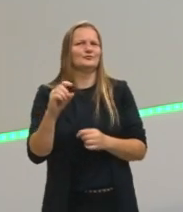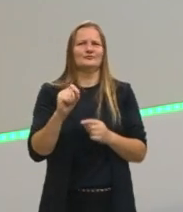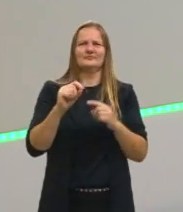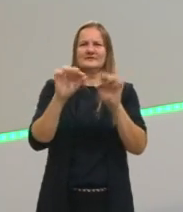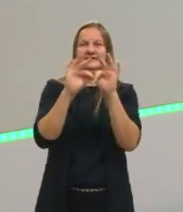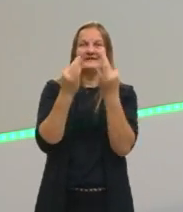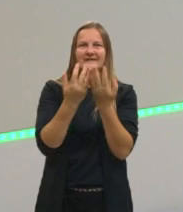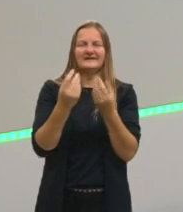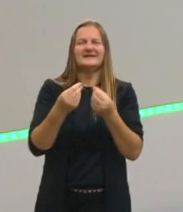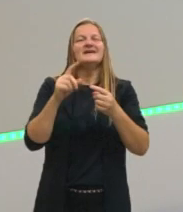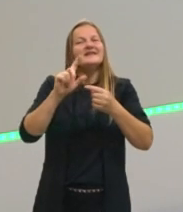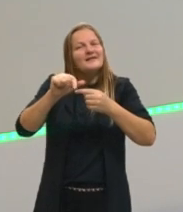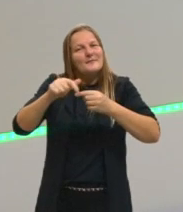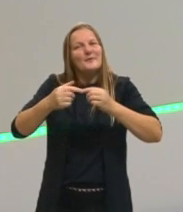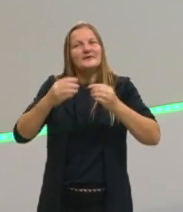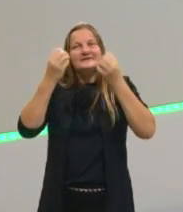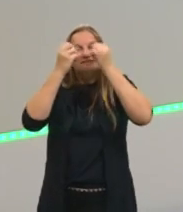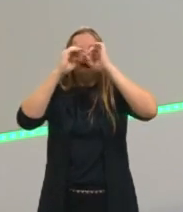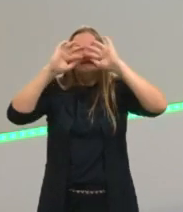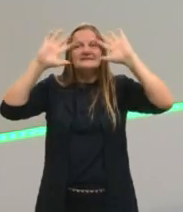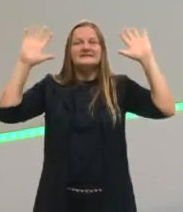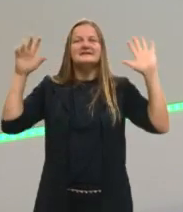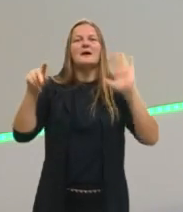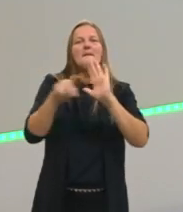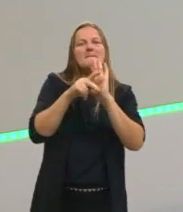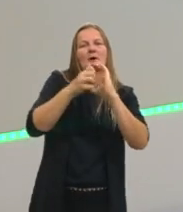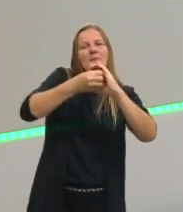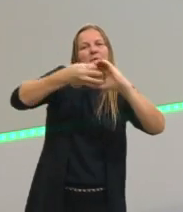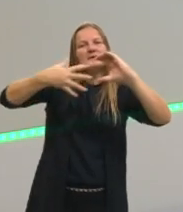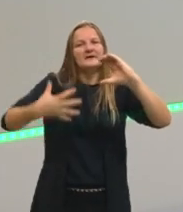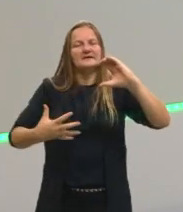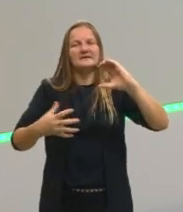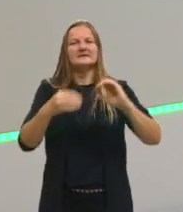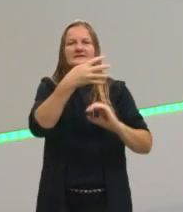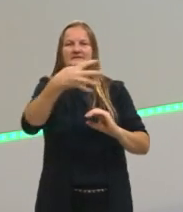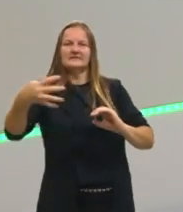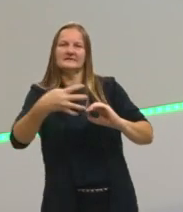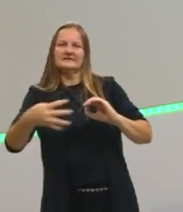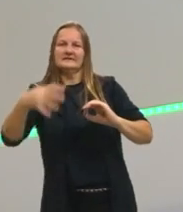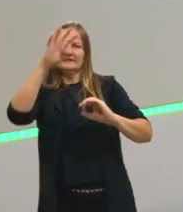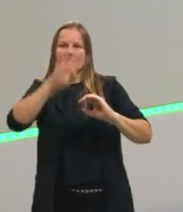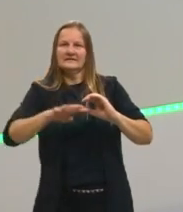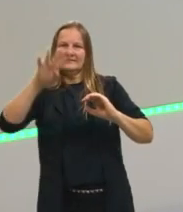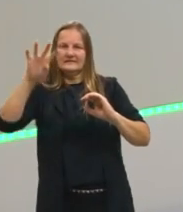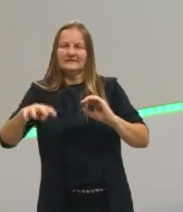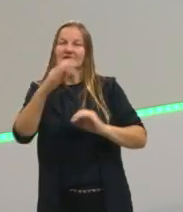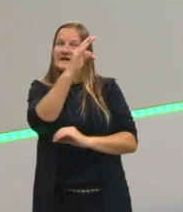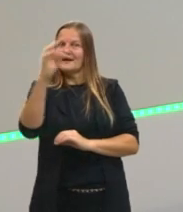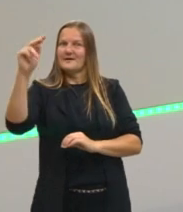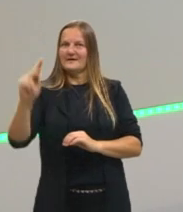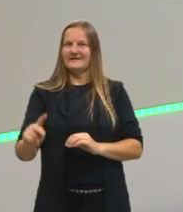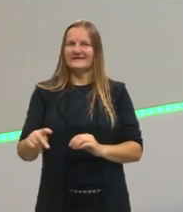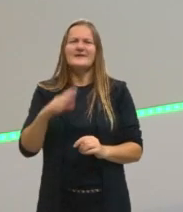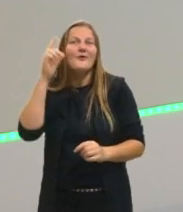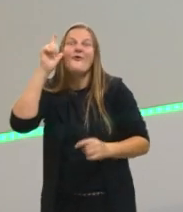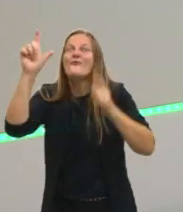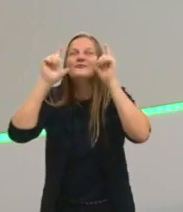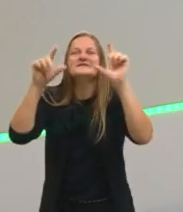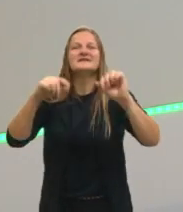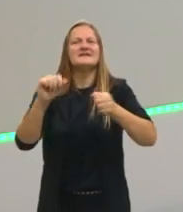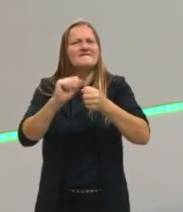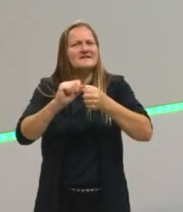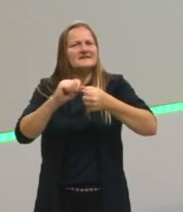organizados para a partir daí a gente entender as propriedades periódicas que são as propriedades que também trazem na tabela periódica e consegui